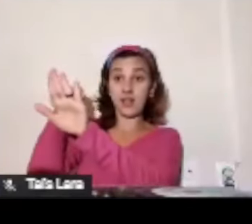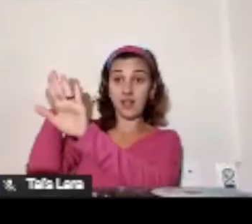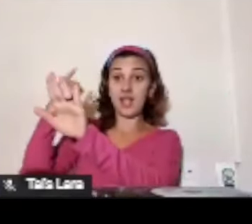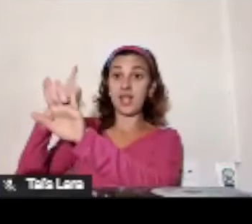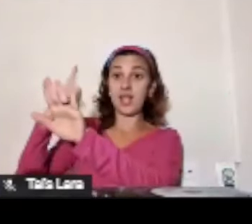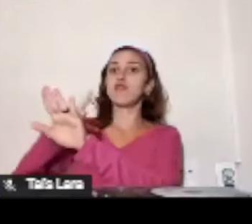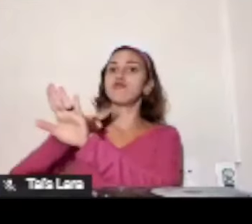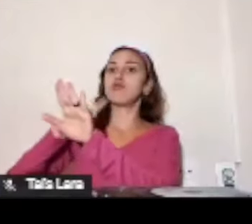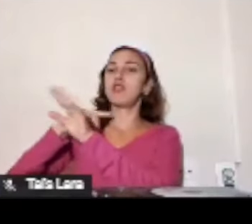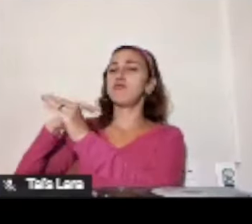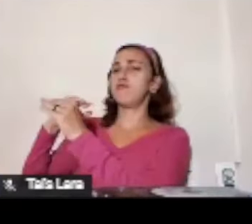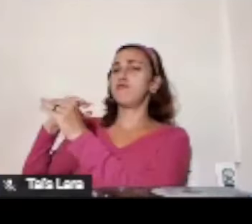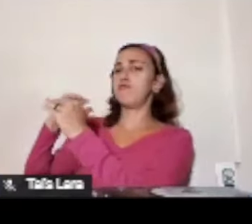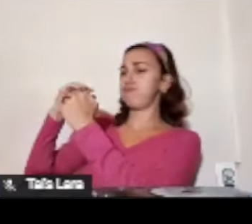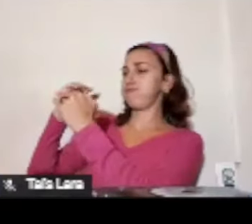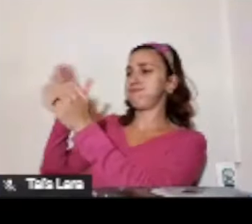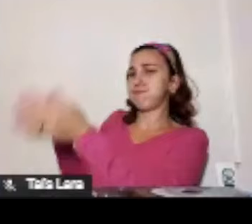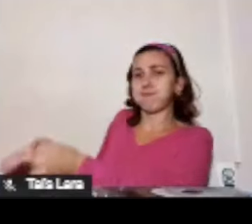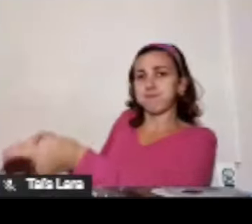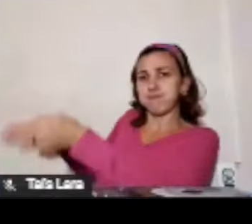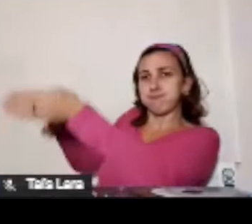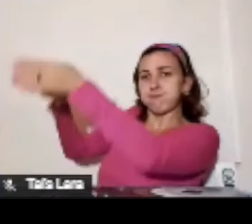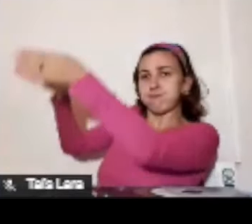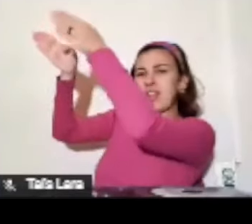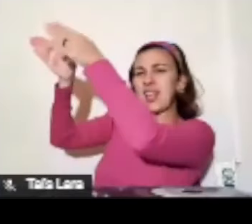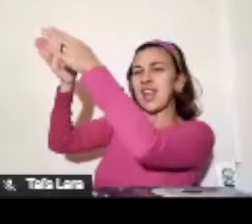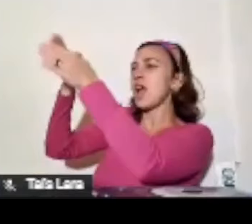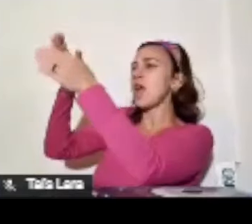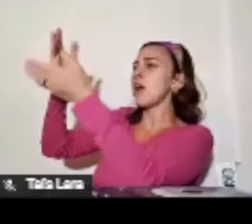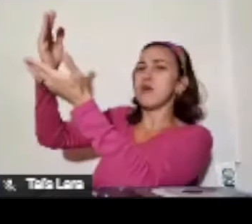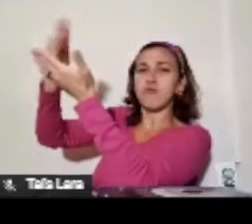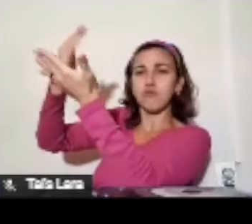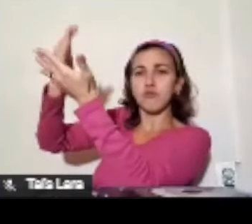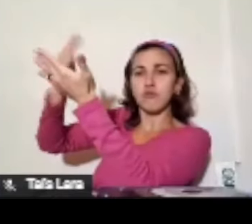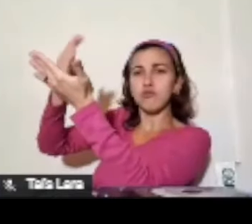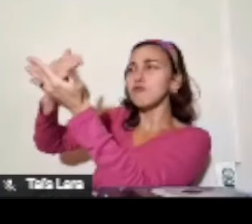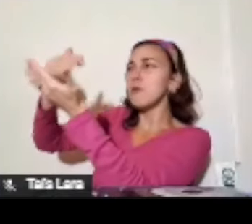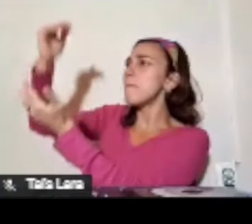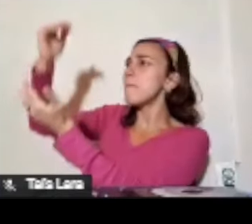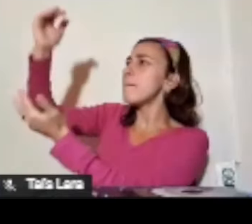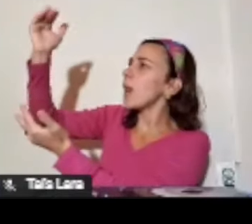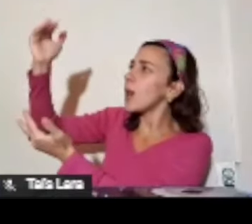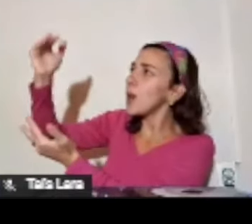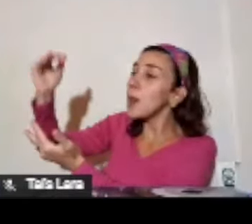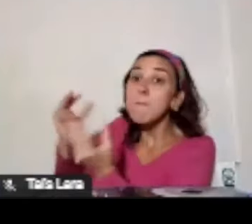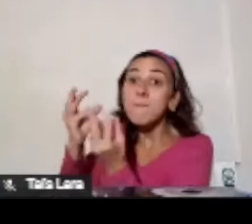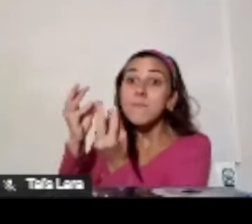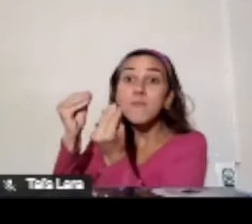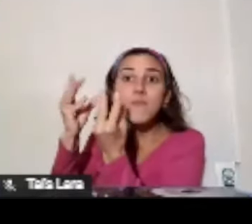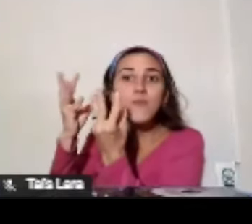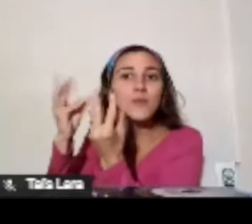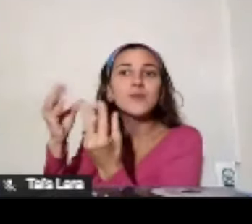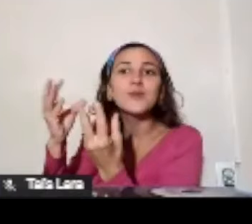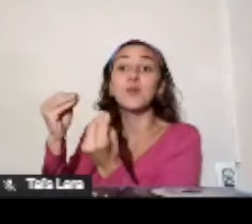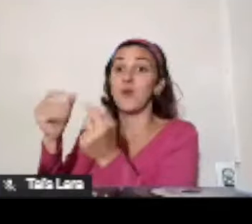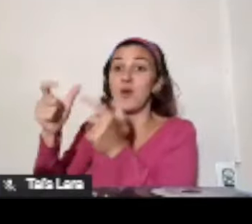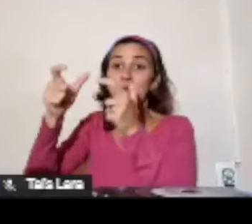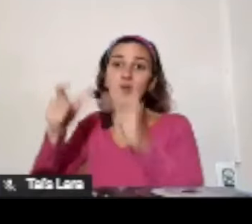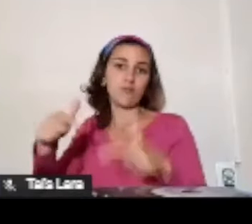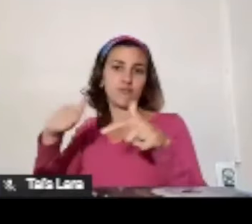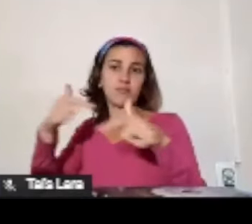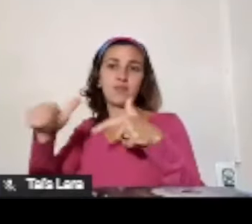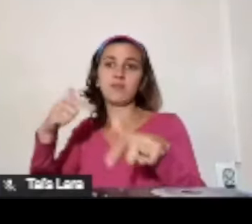estantes cheias de livros, que é o local onde eu trabalho. Do meu lado direito tem um boneco do